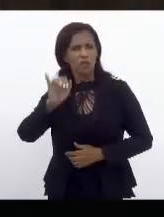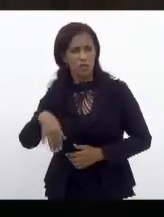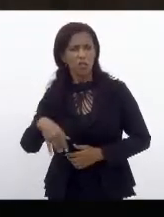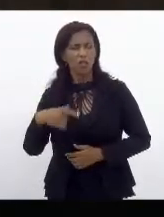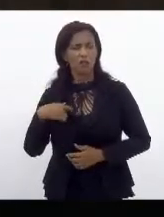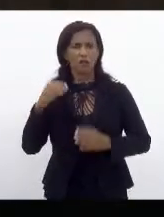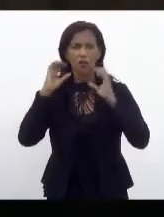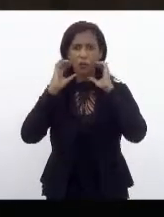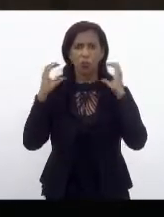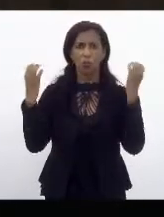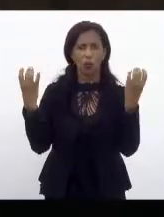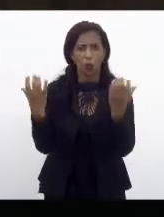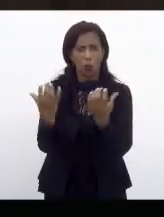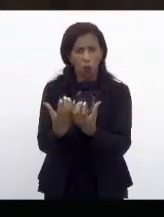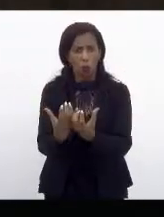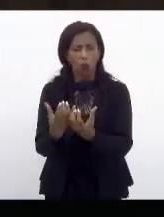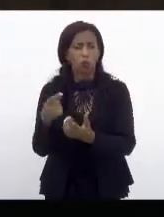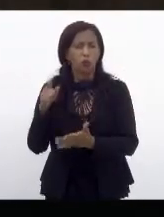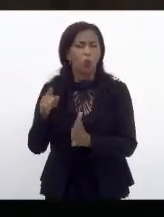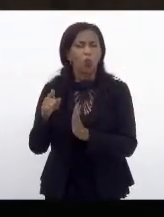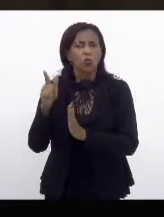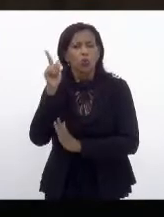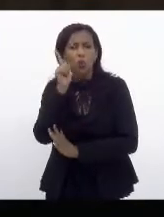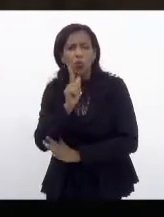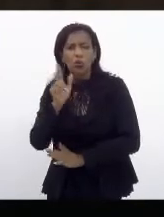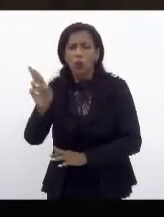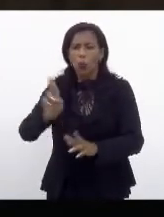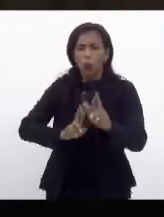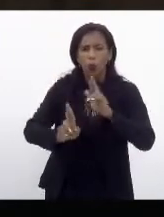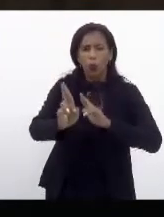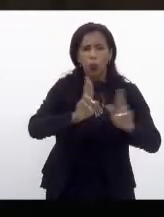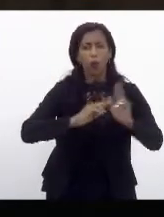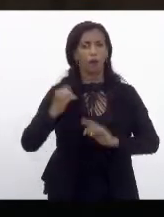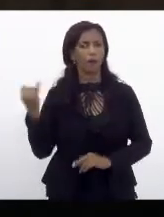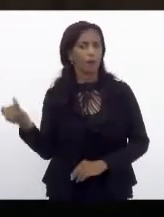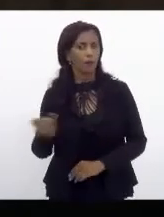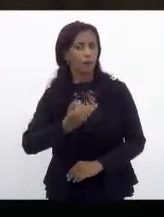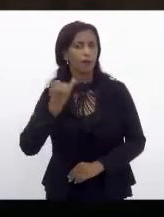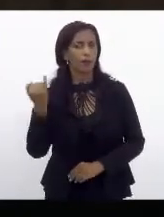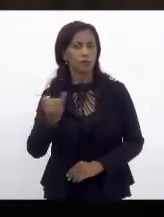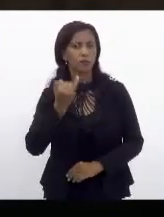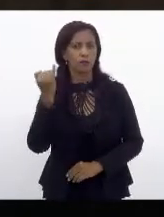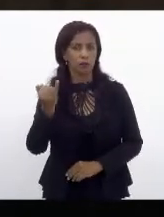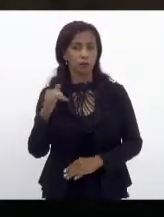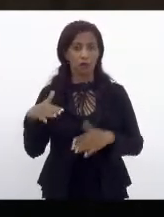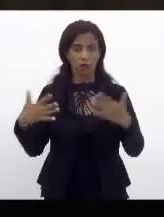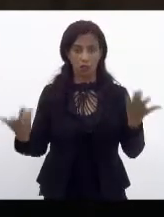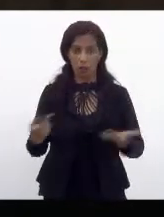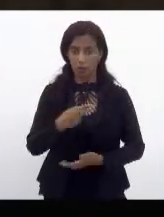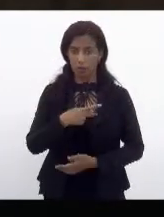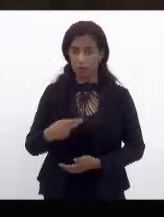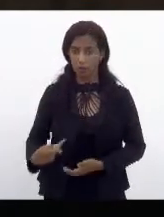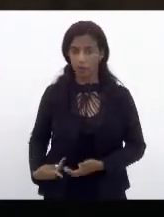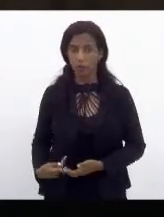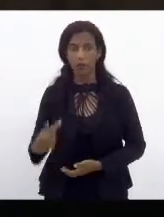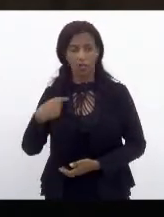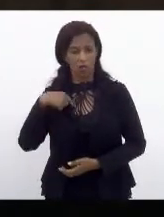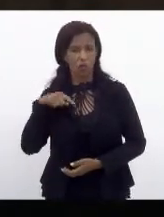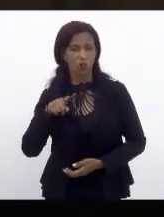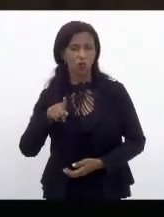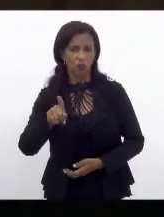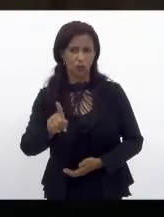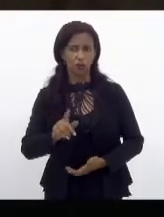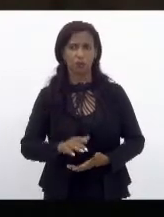congresso onde tirou resoluções coletivas importantíssimas. E, senhora presidenta, eu fui